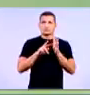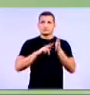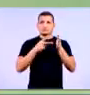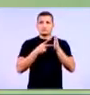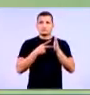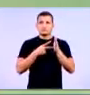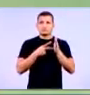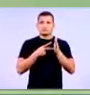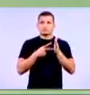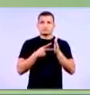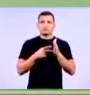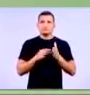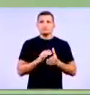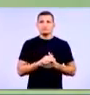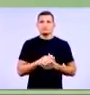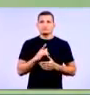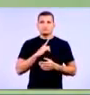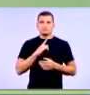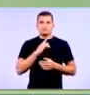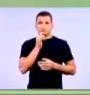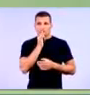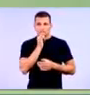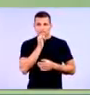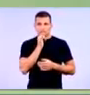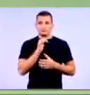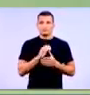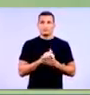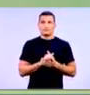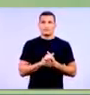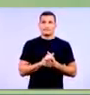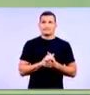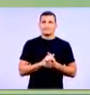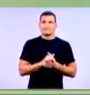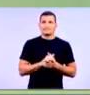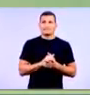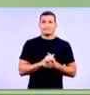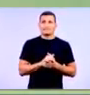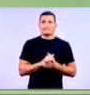significativa. Aqui nós temos um exemplo. E,